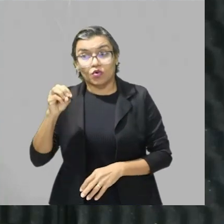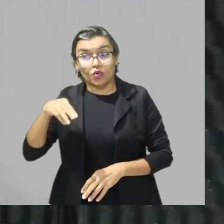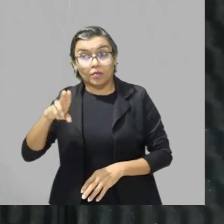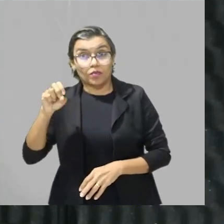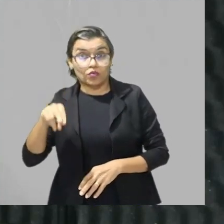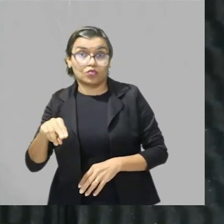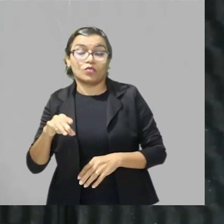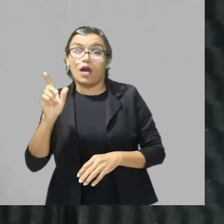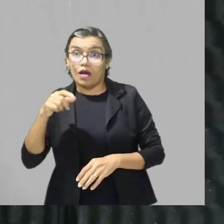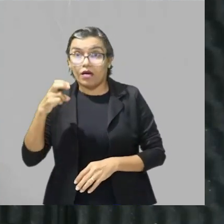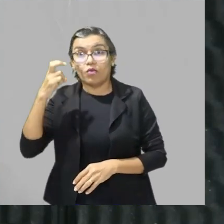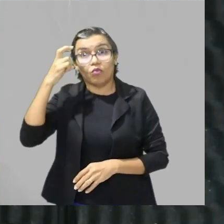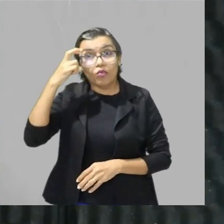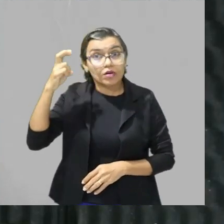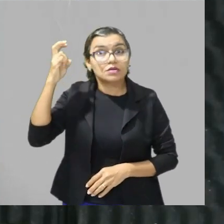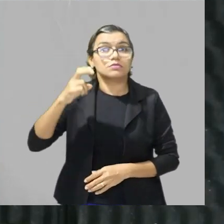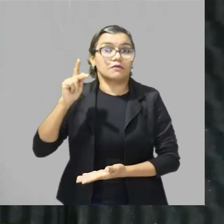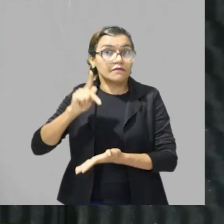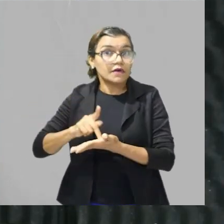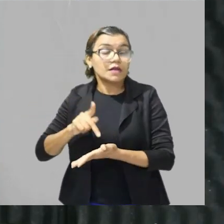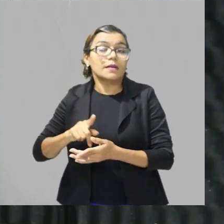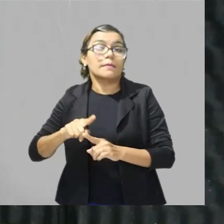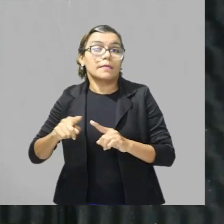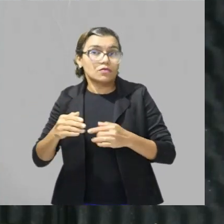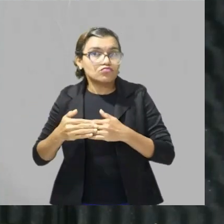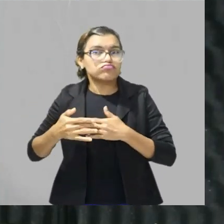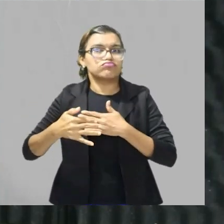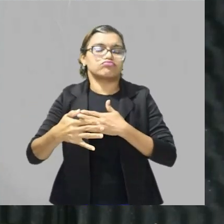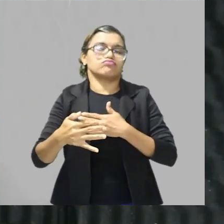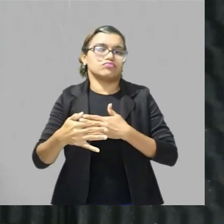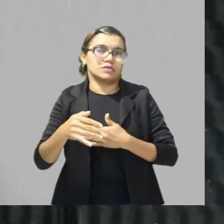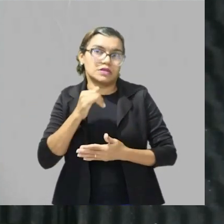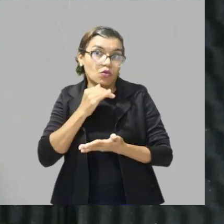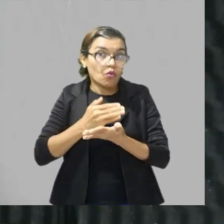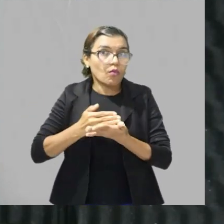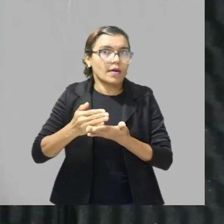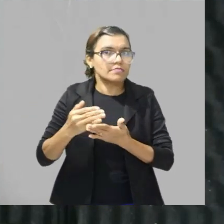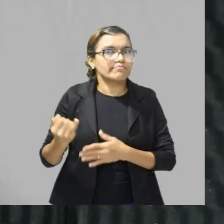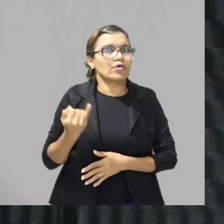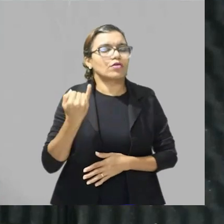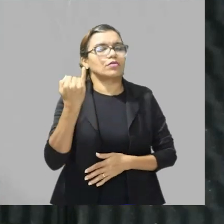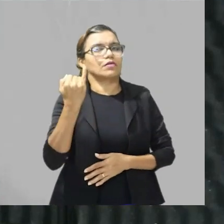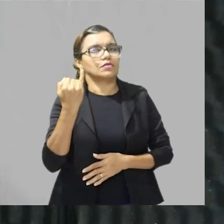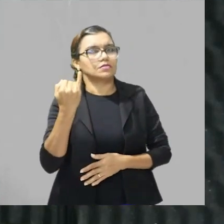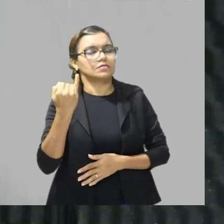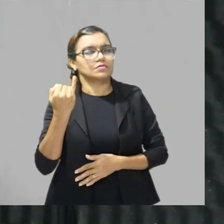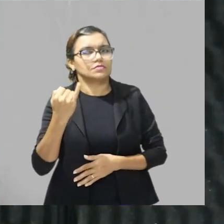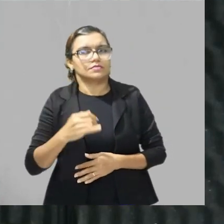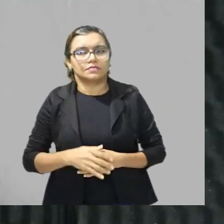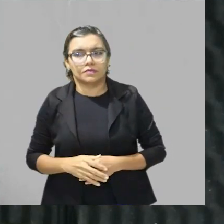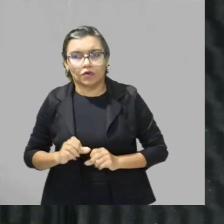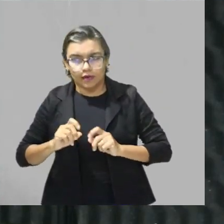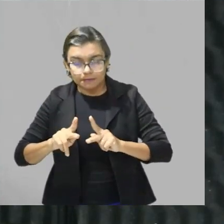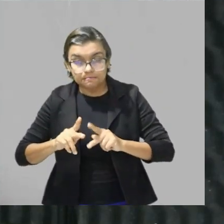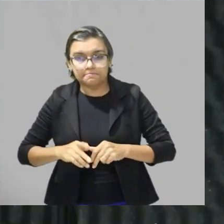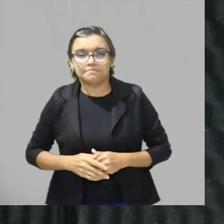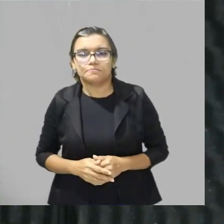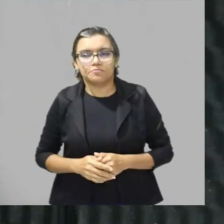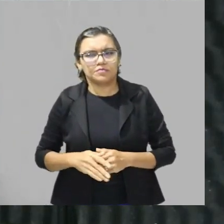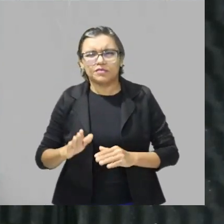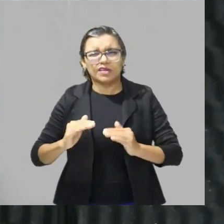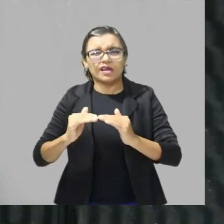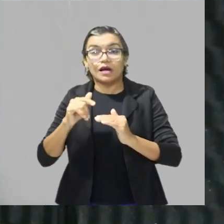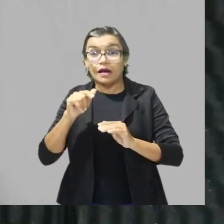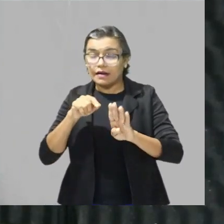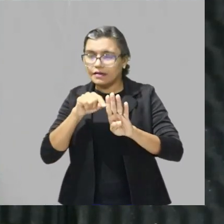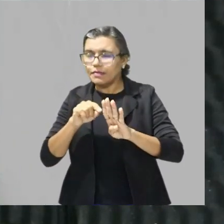desprezado ele é um conhecimento legítimo mas ele é um ponto de partida você não pode ficar nele então não vamos demonizar o senso comum aqui mas ele não